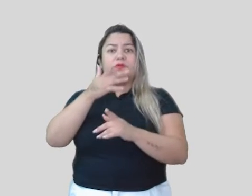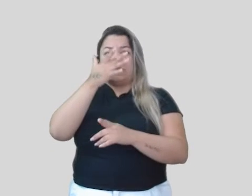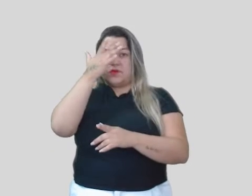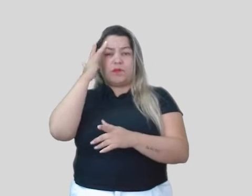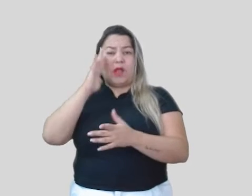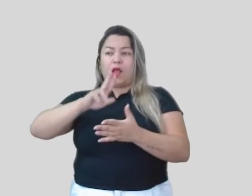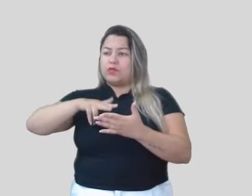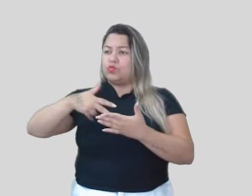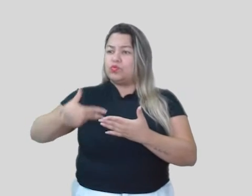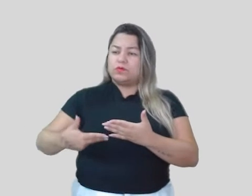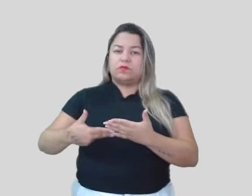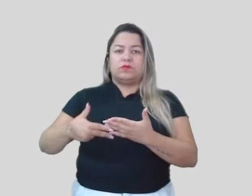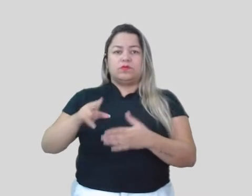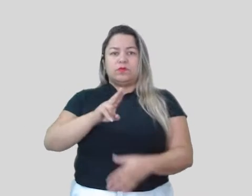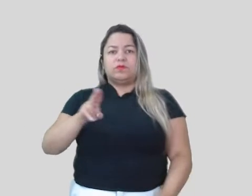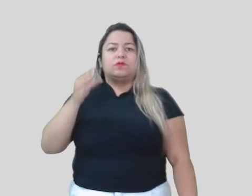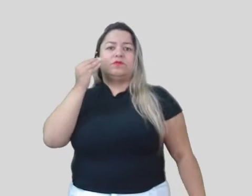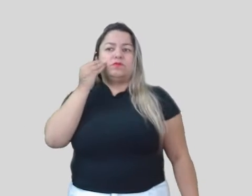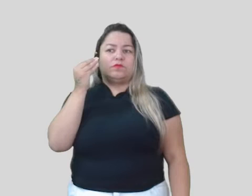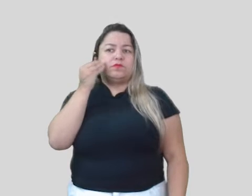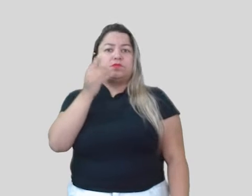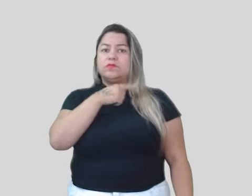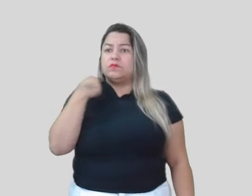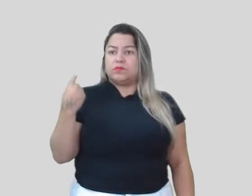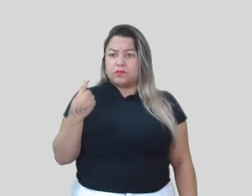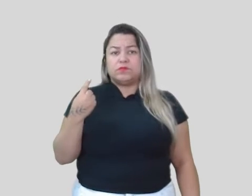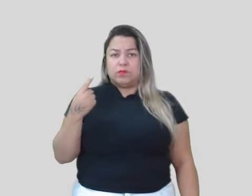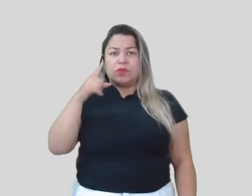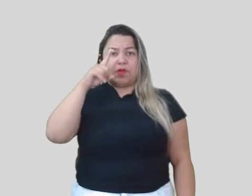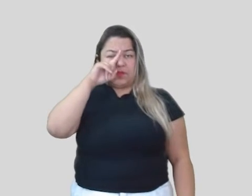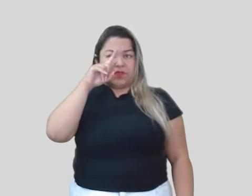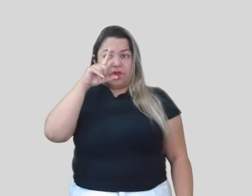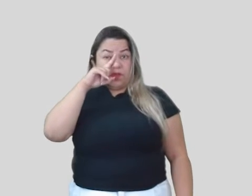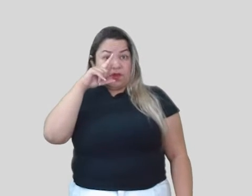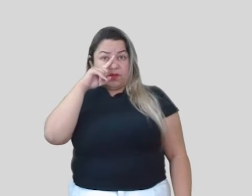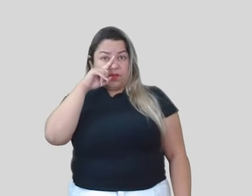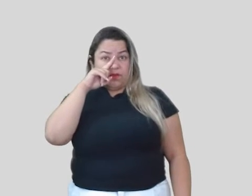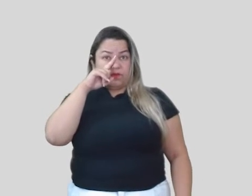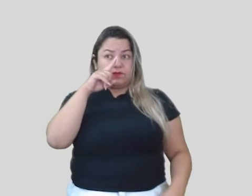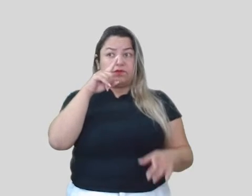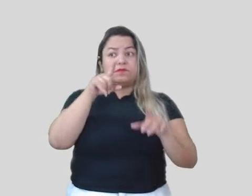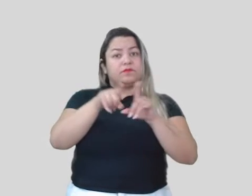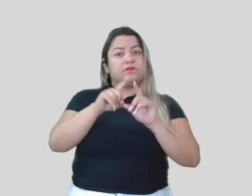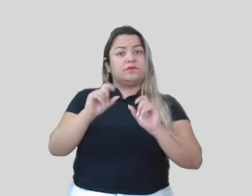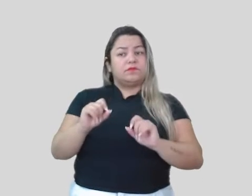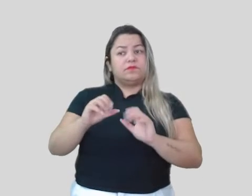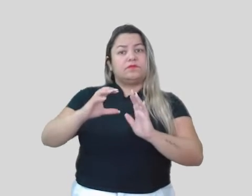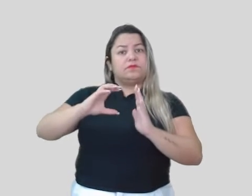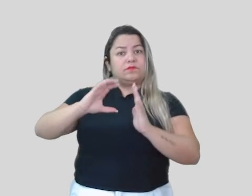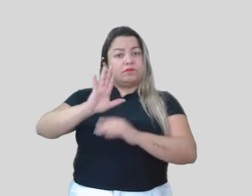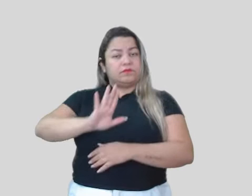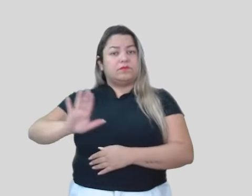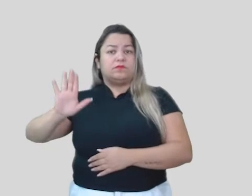cara de alguém caído no chão, o nome disso é tentativa de homicídio. É muito grave. Além da impugnação da candidatura